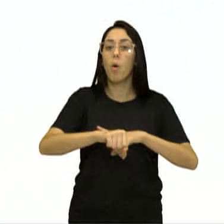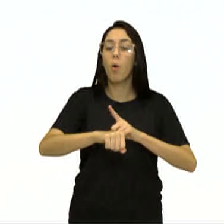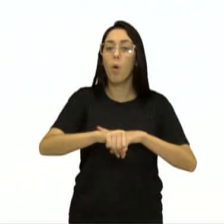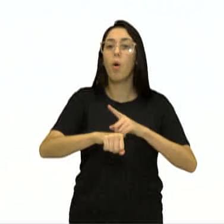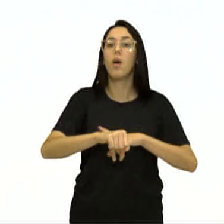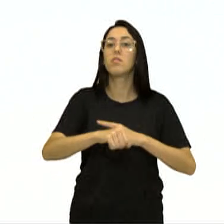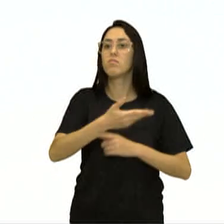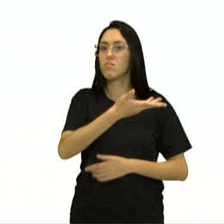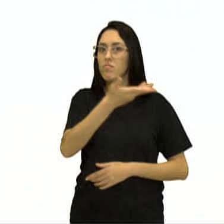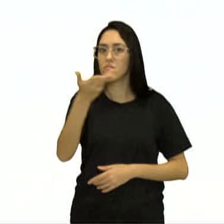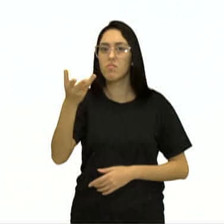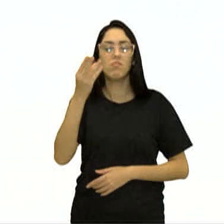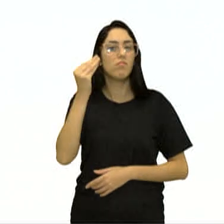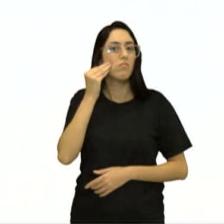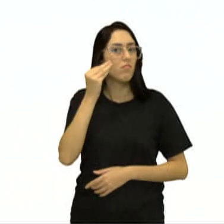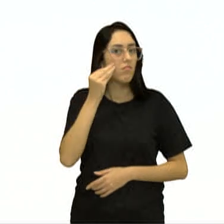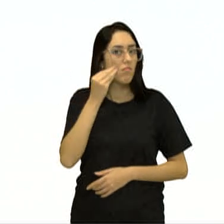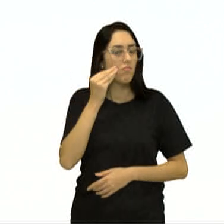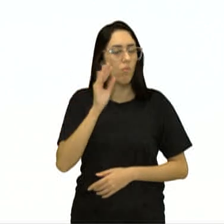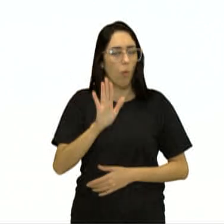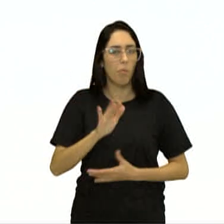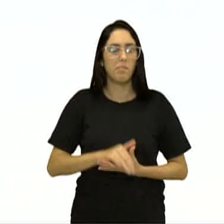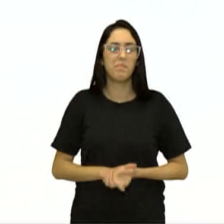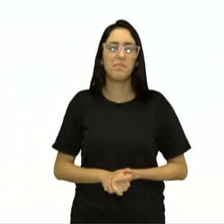né? Vamos produzir?